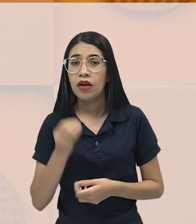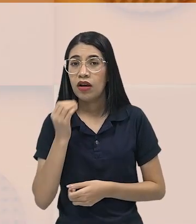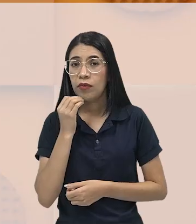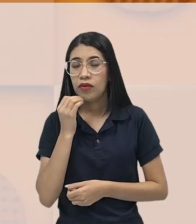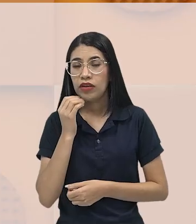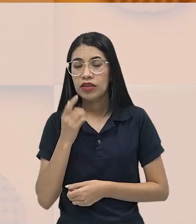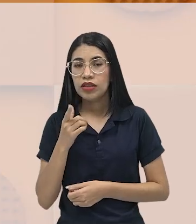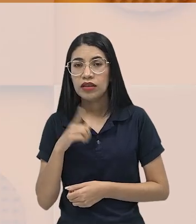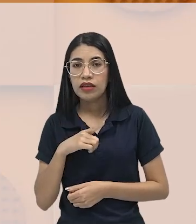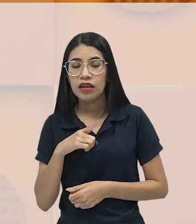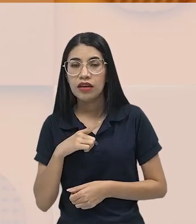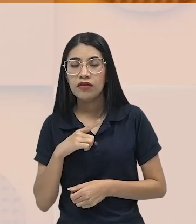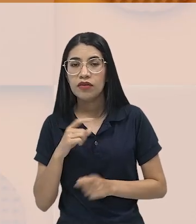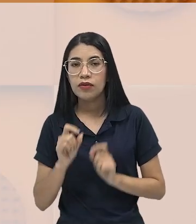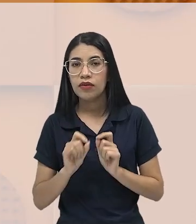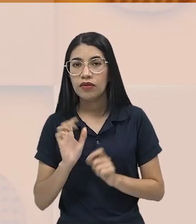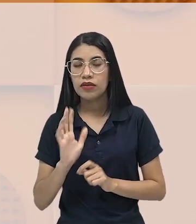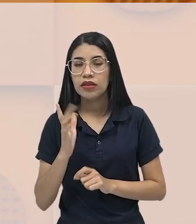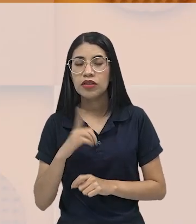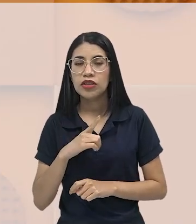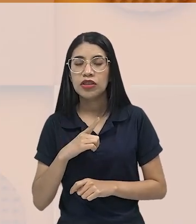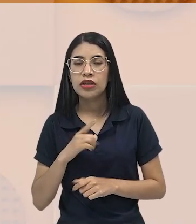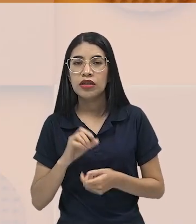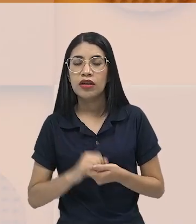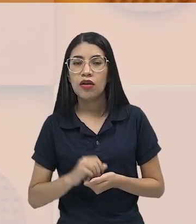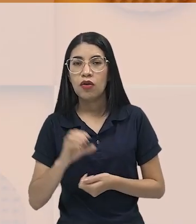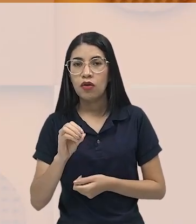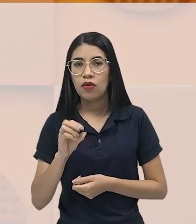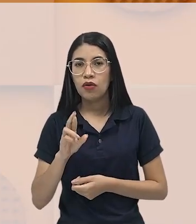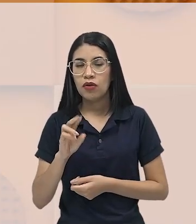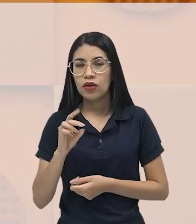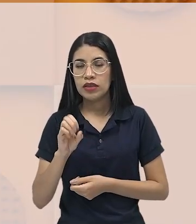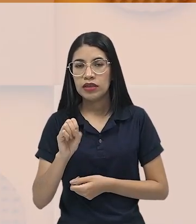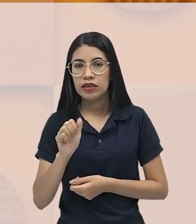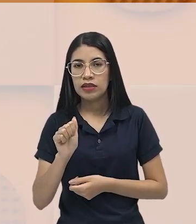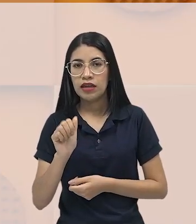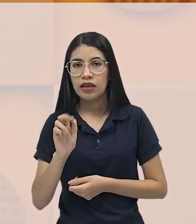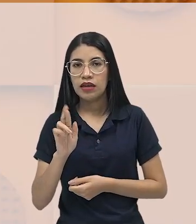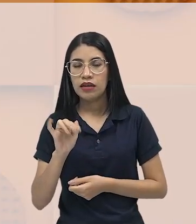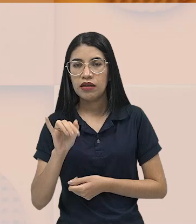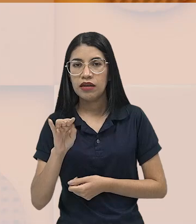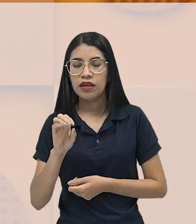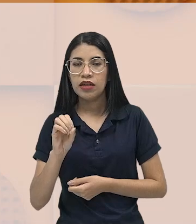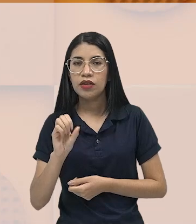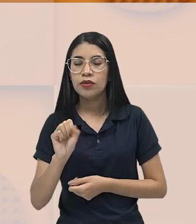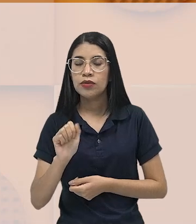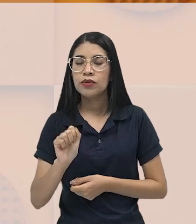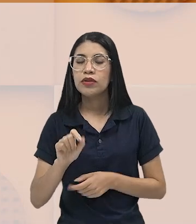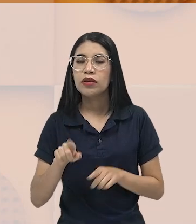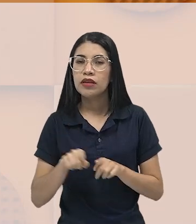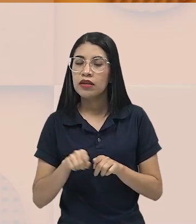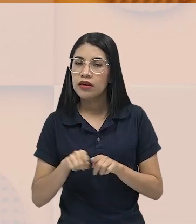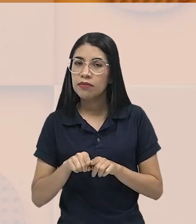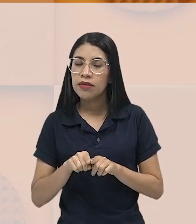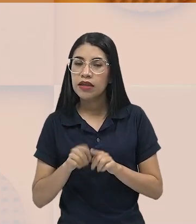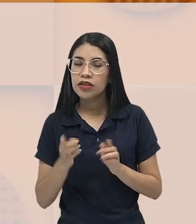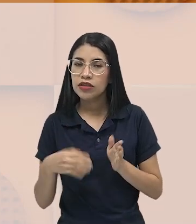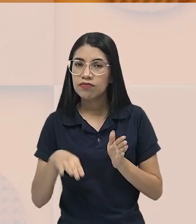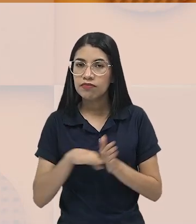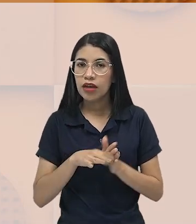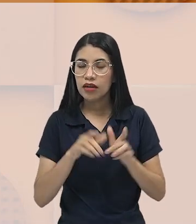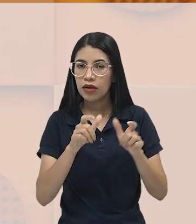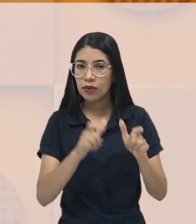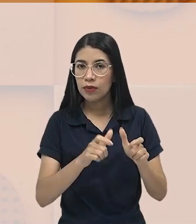eles tiveram, já tinham ali, né, a presença de corsários, de piratas, eles conseguem chegar a esse território